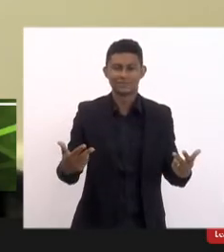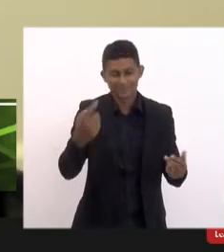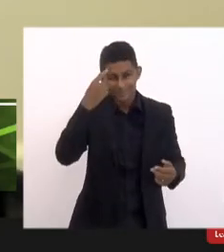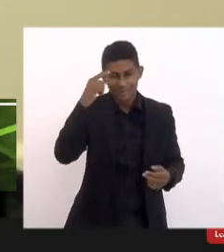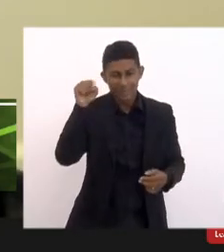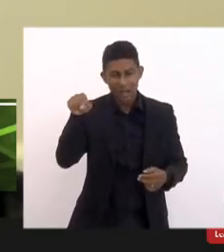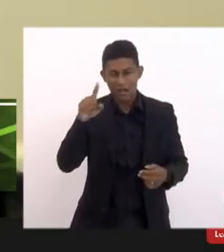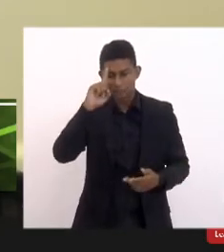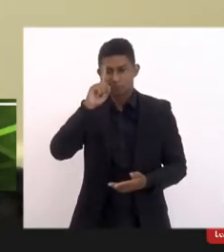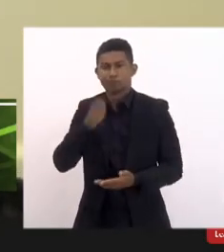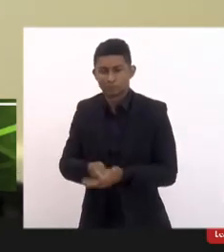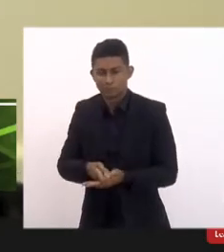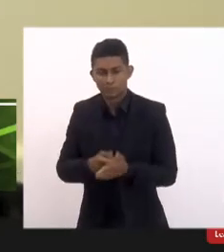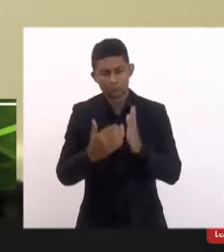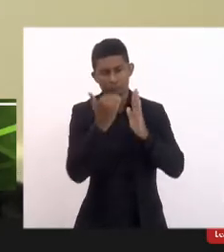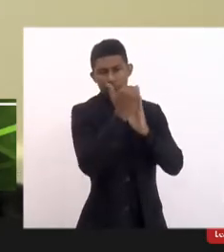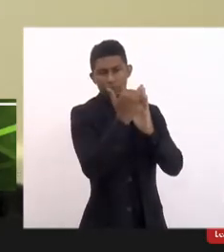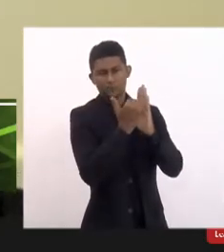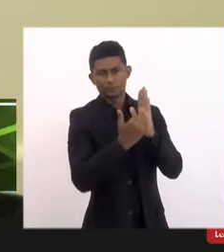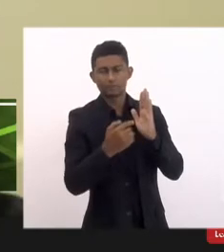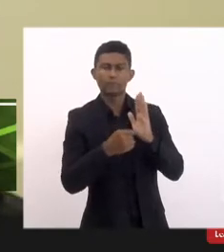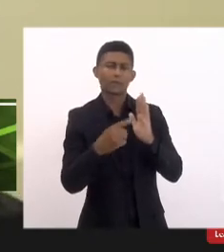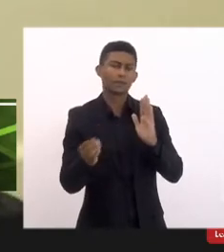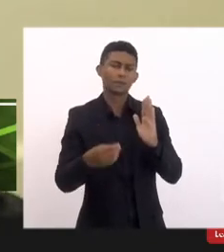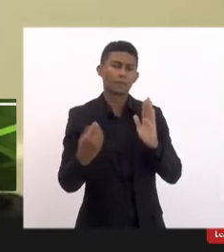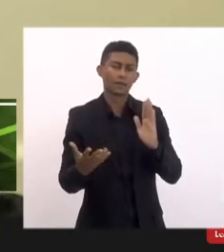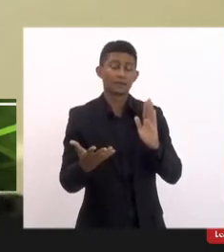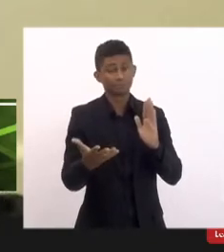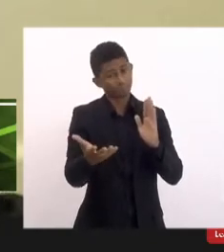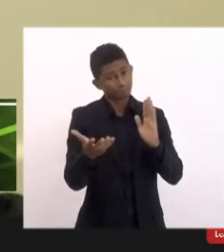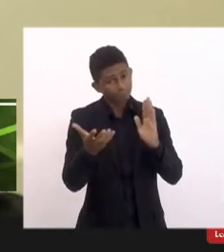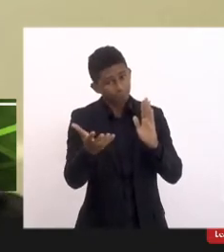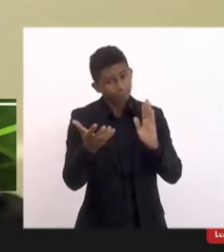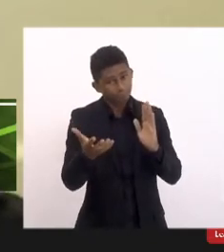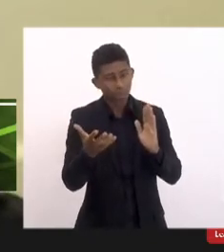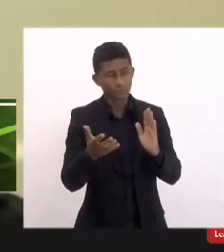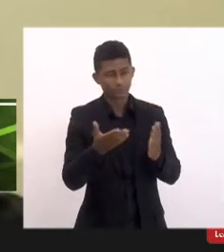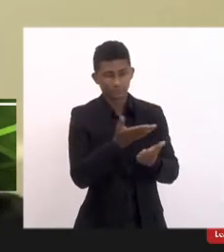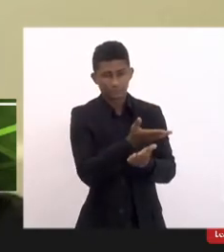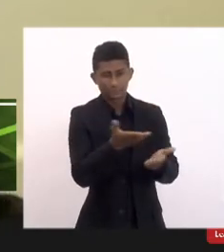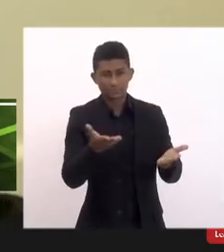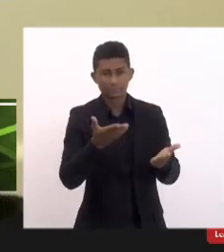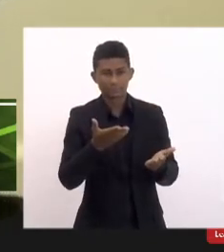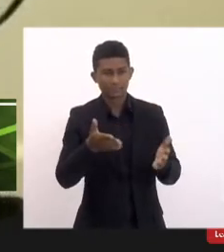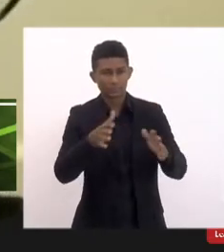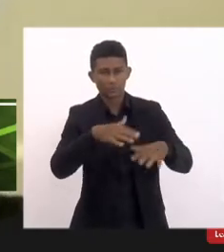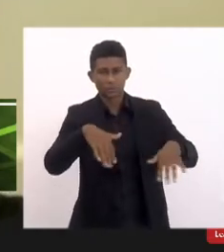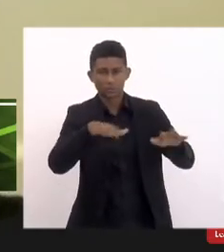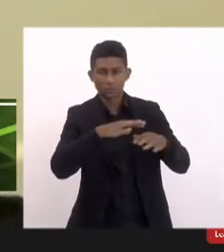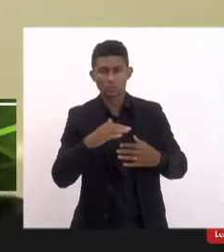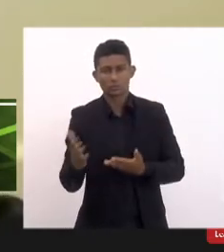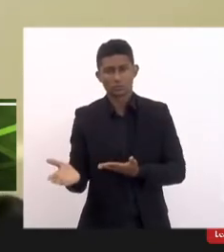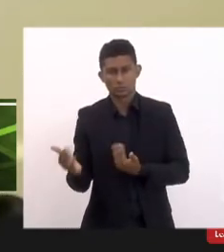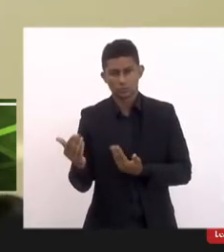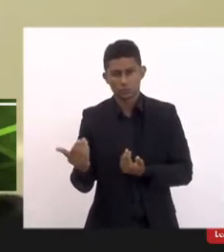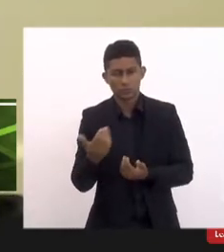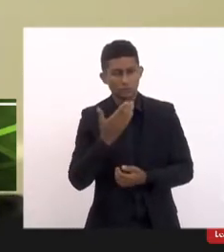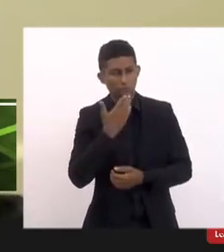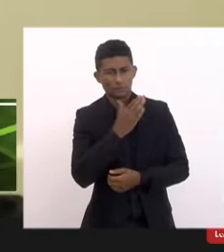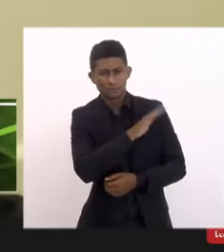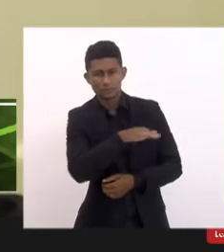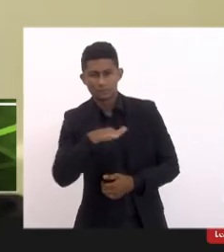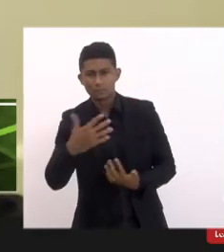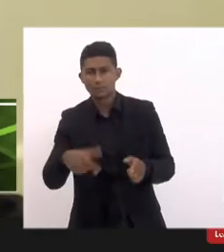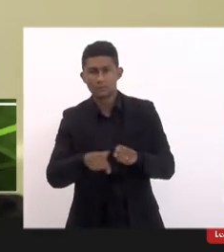resolução para garantir minimamente a proteção tanto dos alunos quanto dos